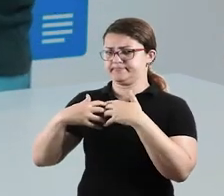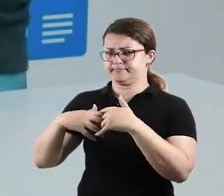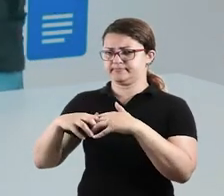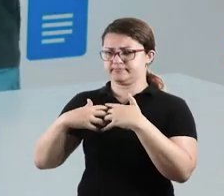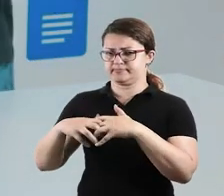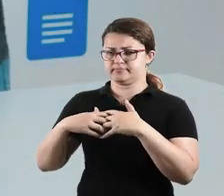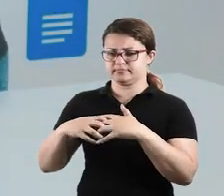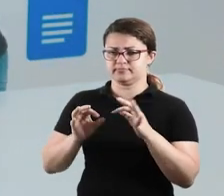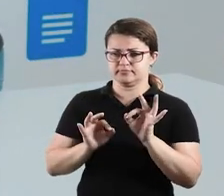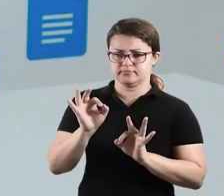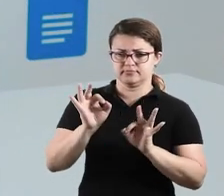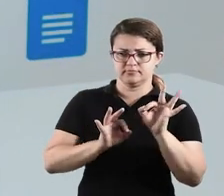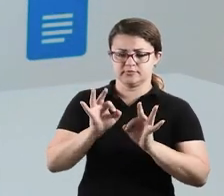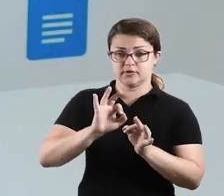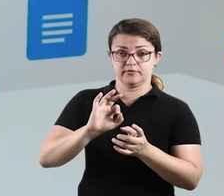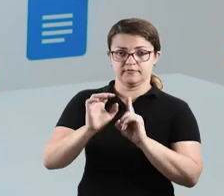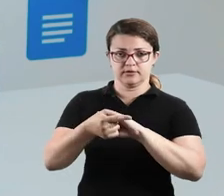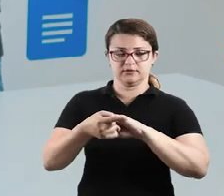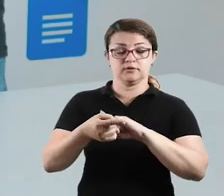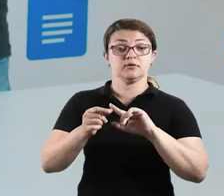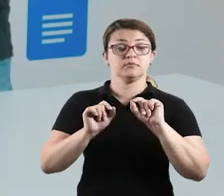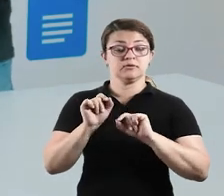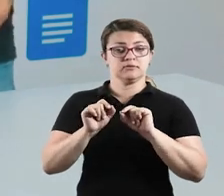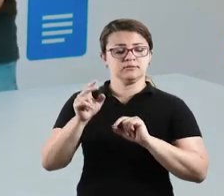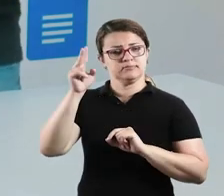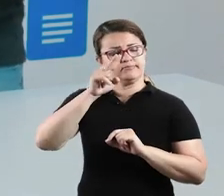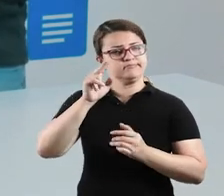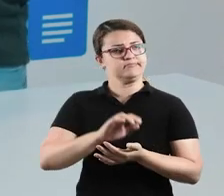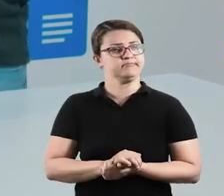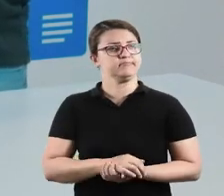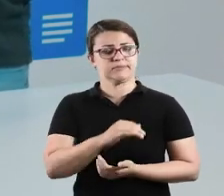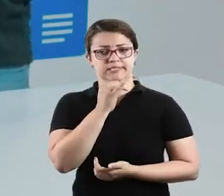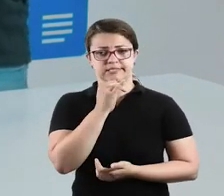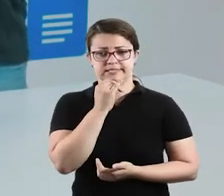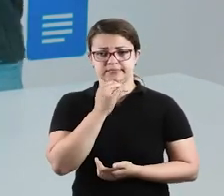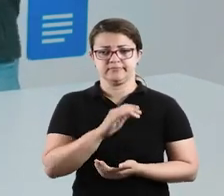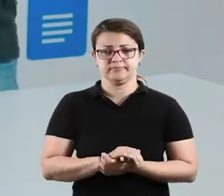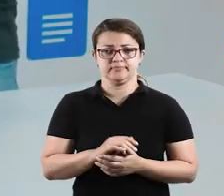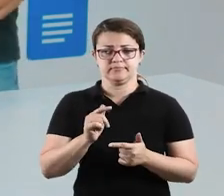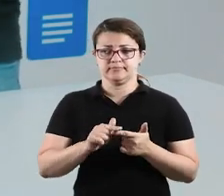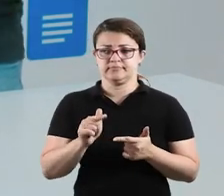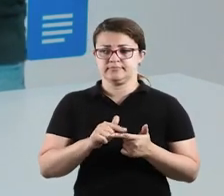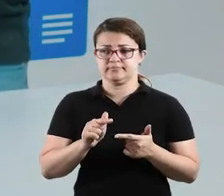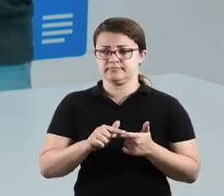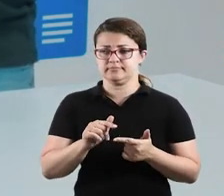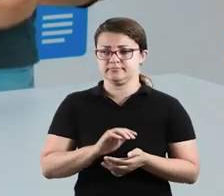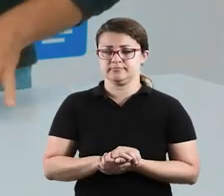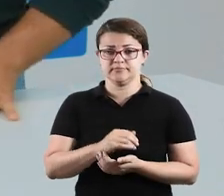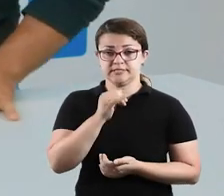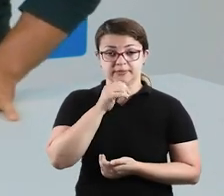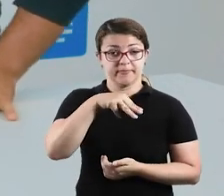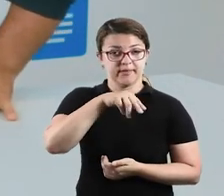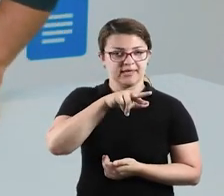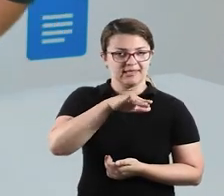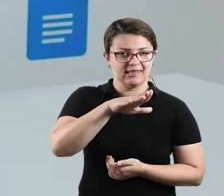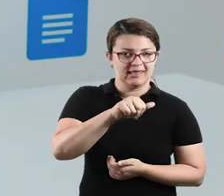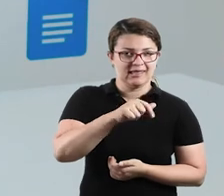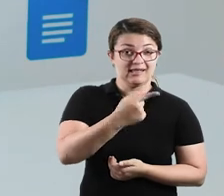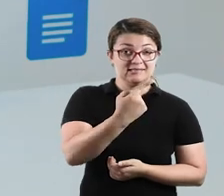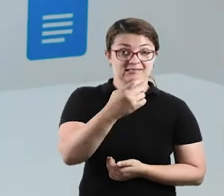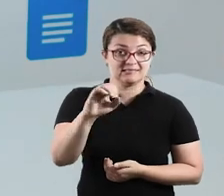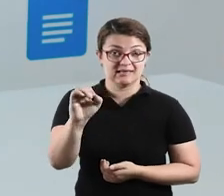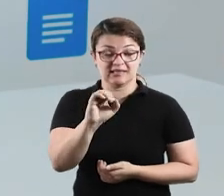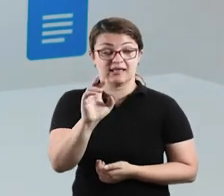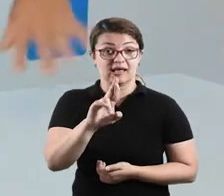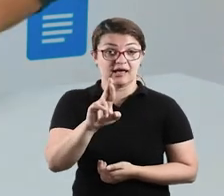de construção inversa. A gente tinha assim, a situação, problema. Maria tinha 100 reais e foi para a feira,